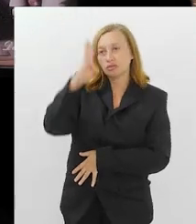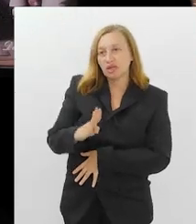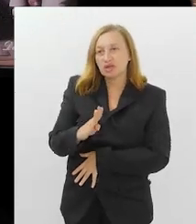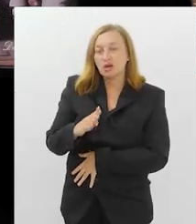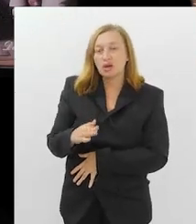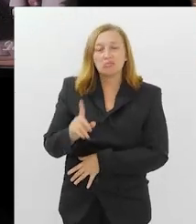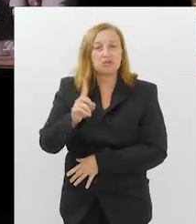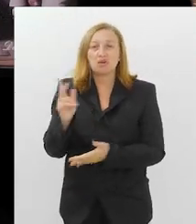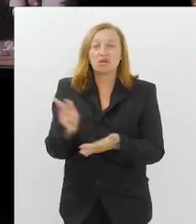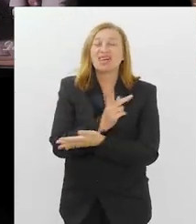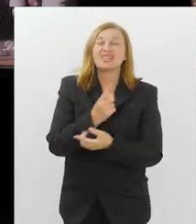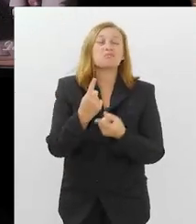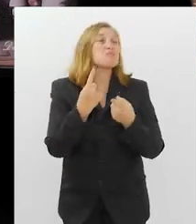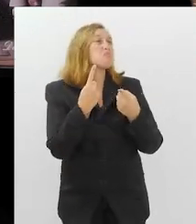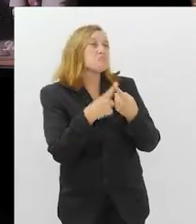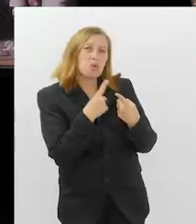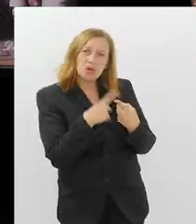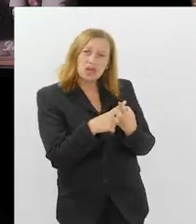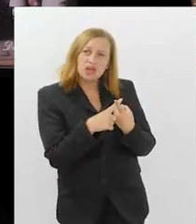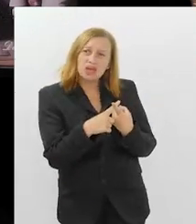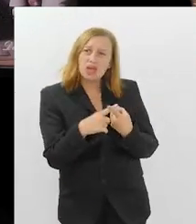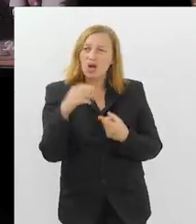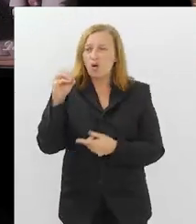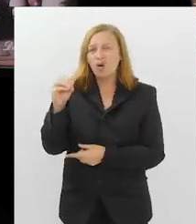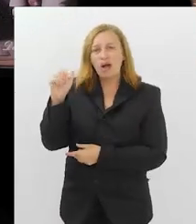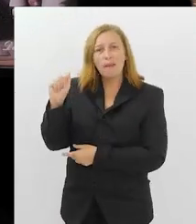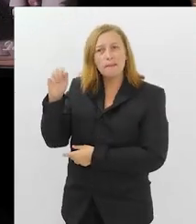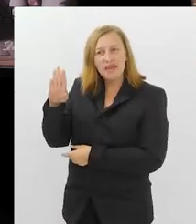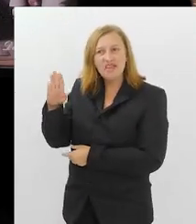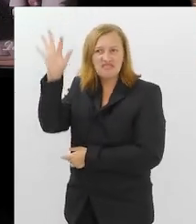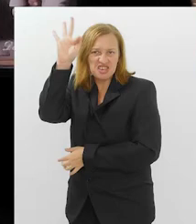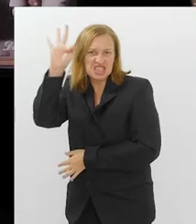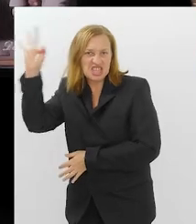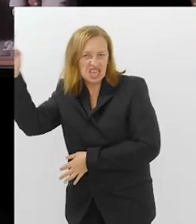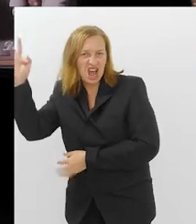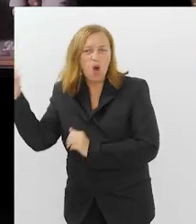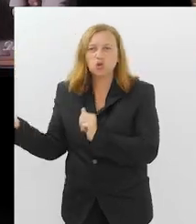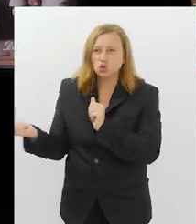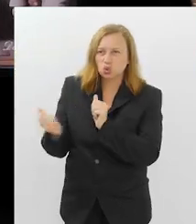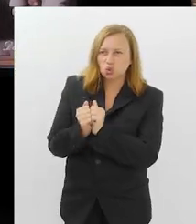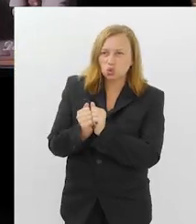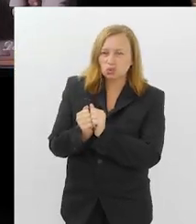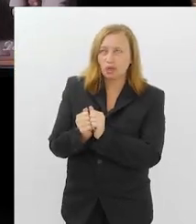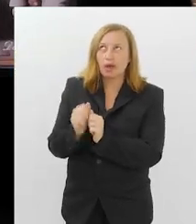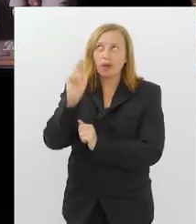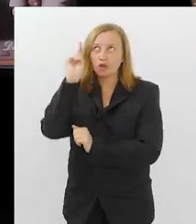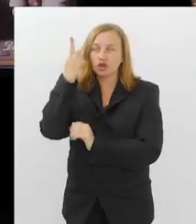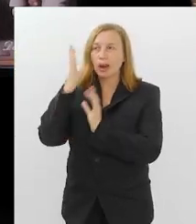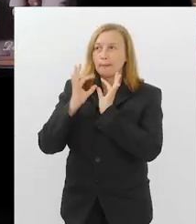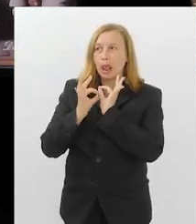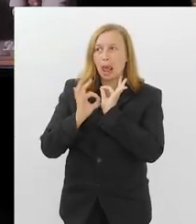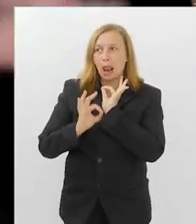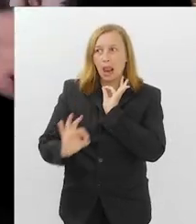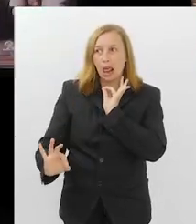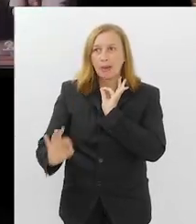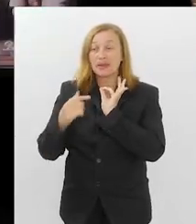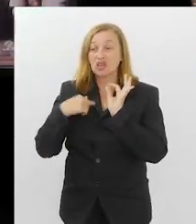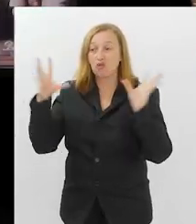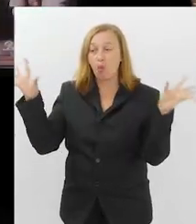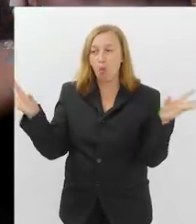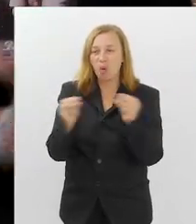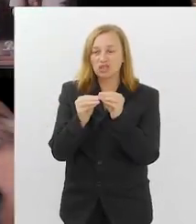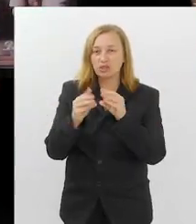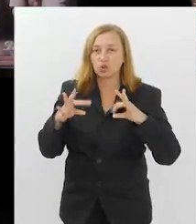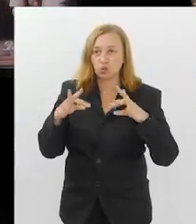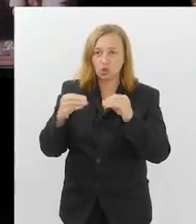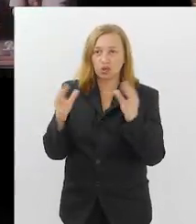Não acontece porque a OAB Federal, né, junto, né, uma história longa, né, mas teve